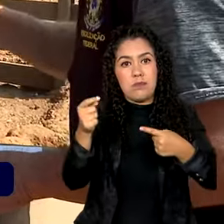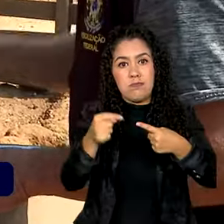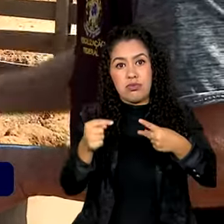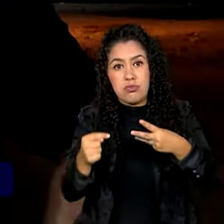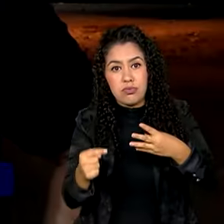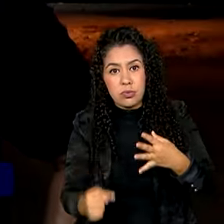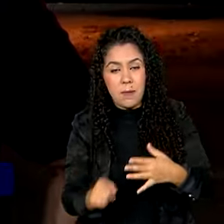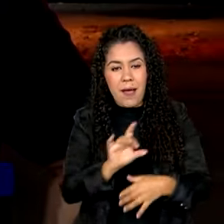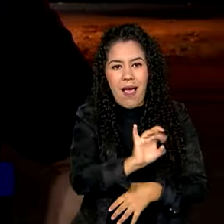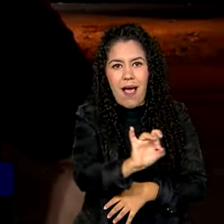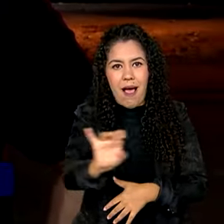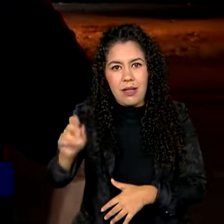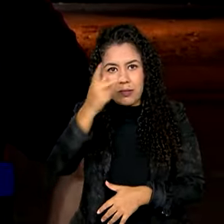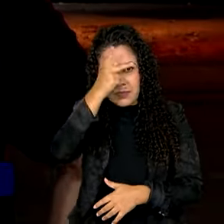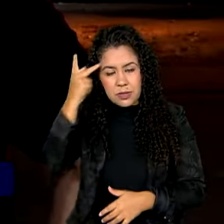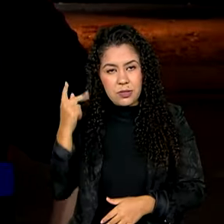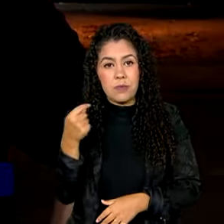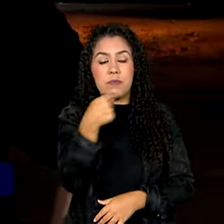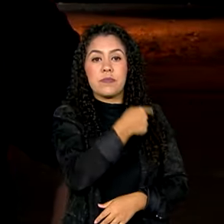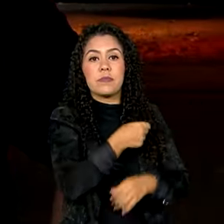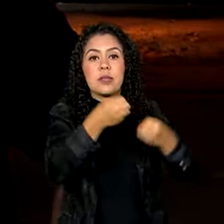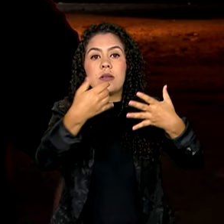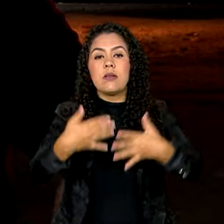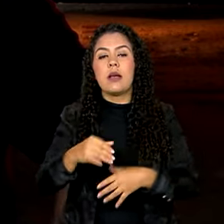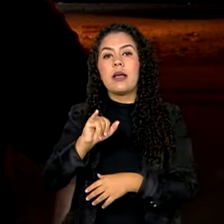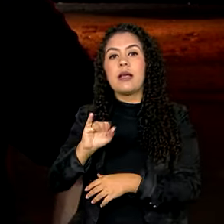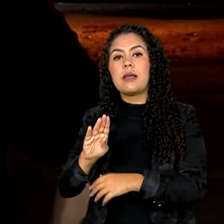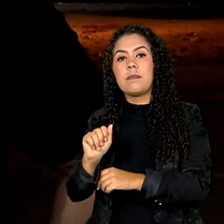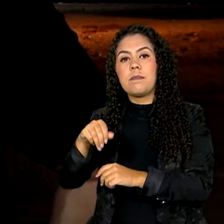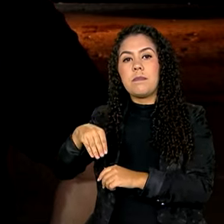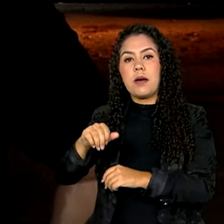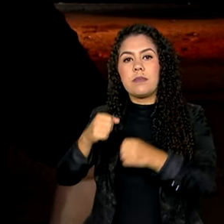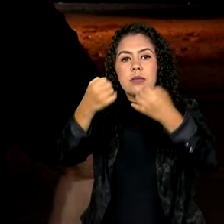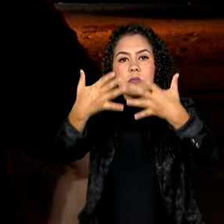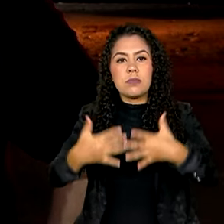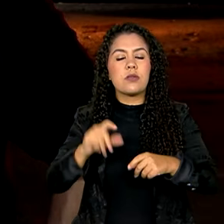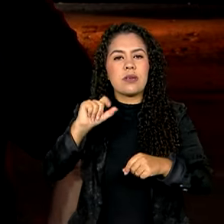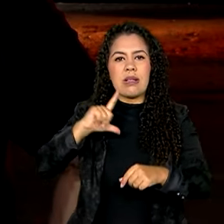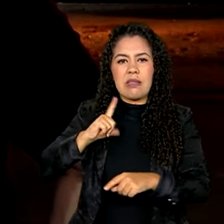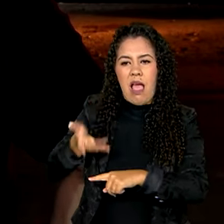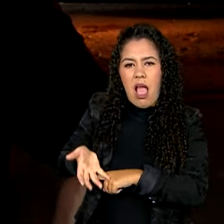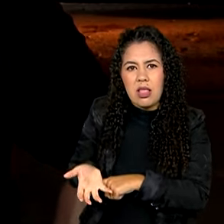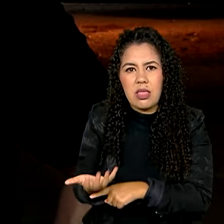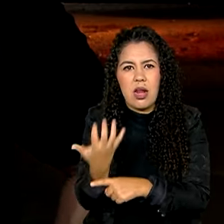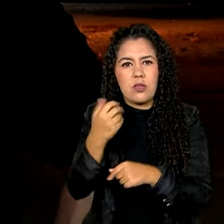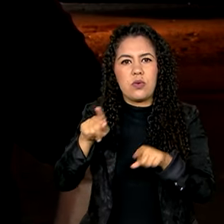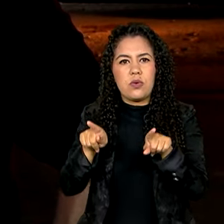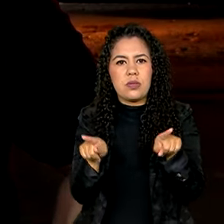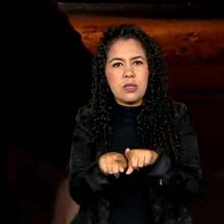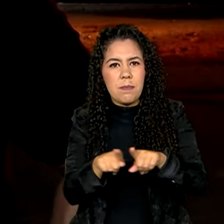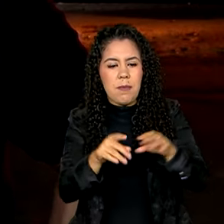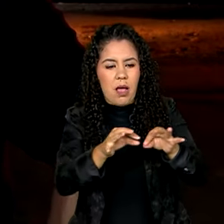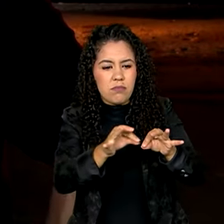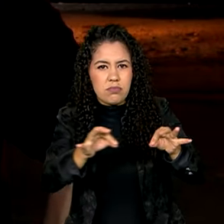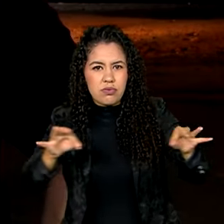invasor. O Ibama fez apreensões aqui, fez apreensão de caminhão, fez apreensão de trator, de